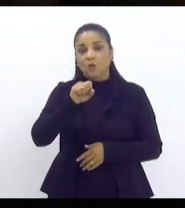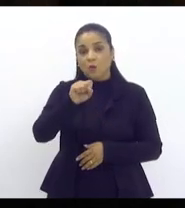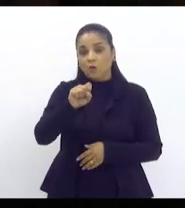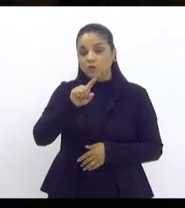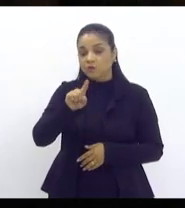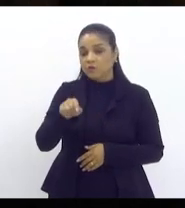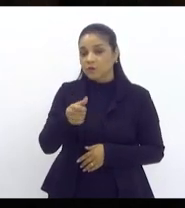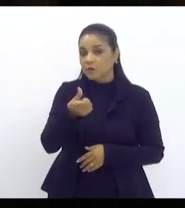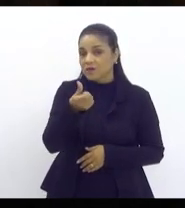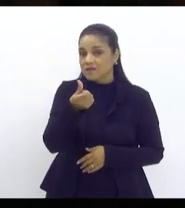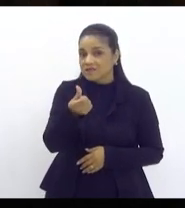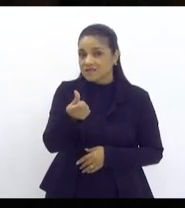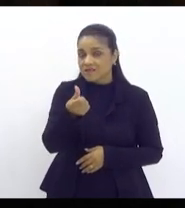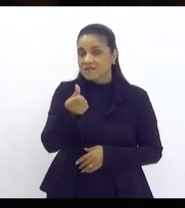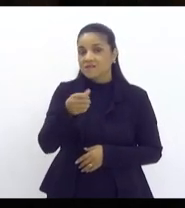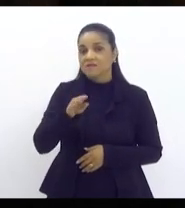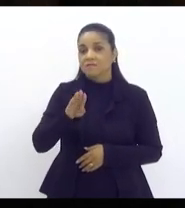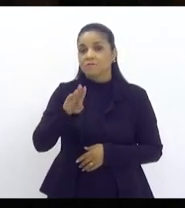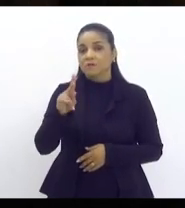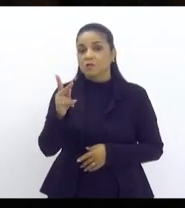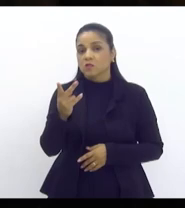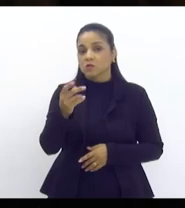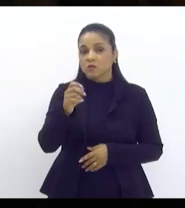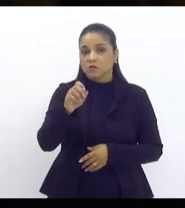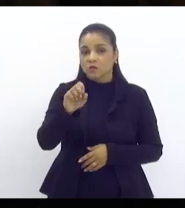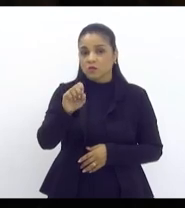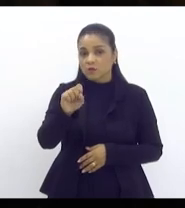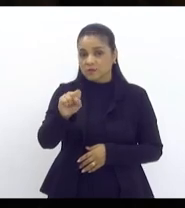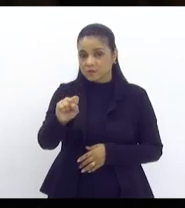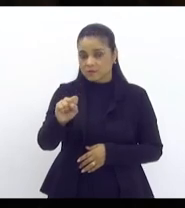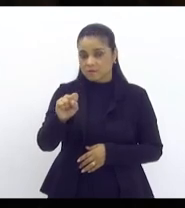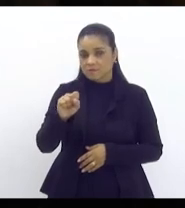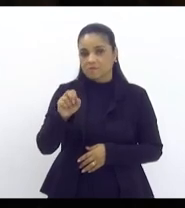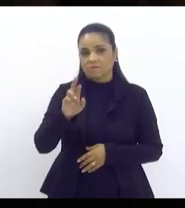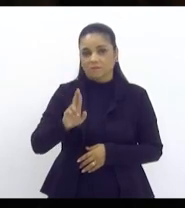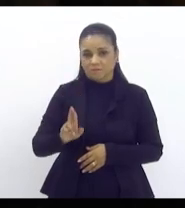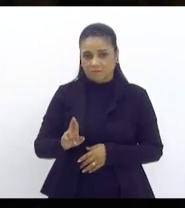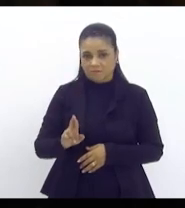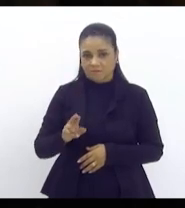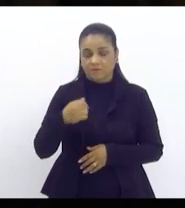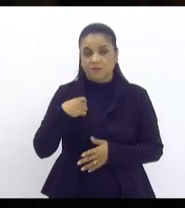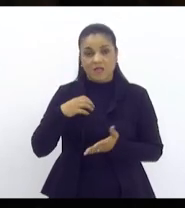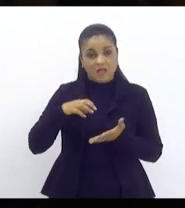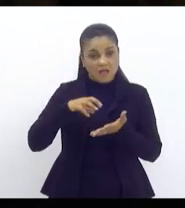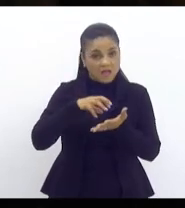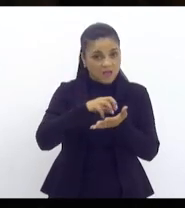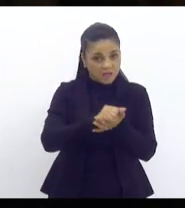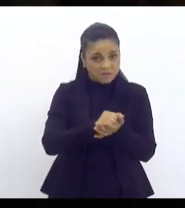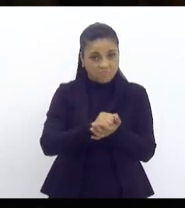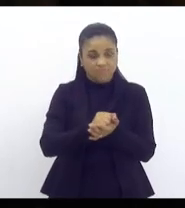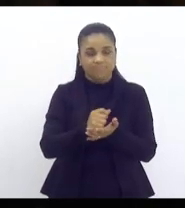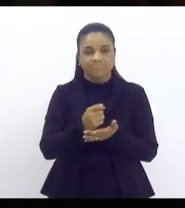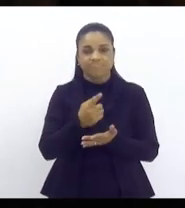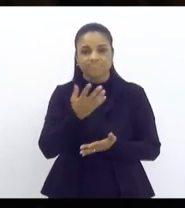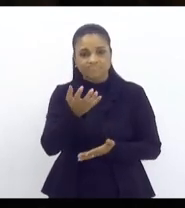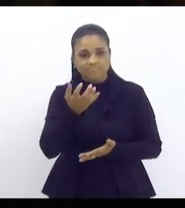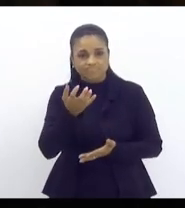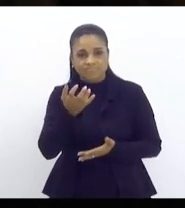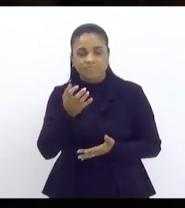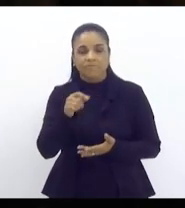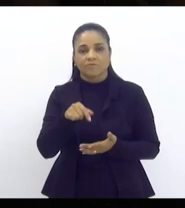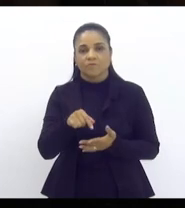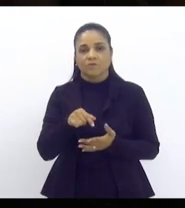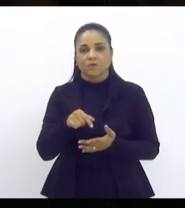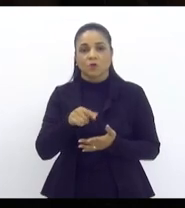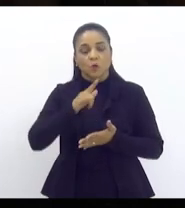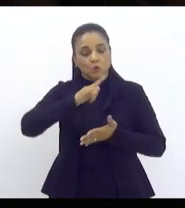8,6 bilhões de reais. Eu queria registrar, senhora presidente, e tenho aqui